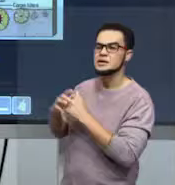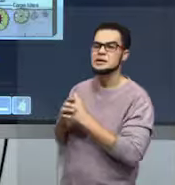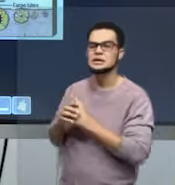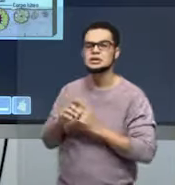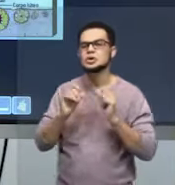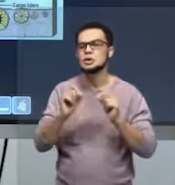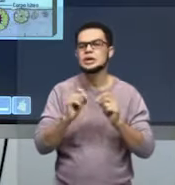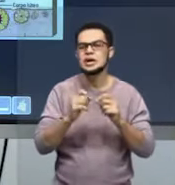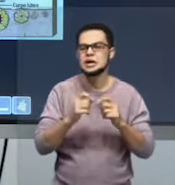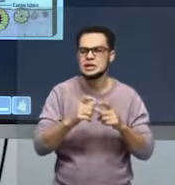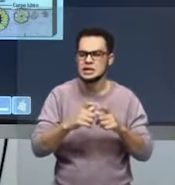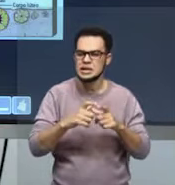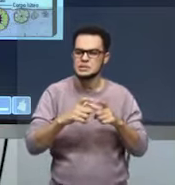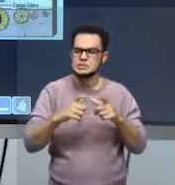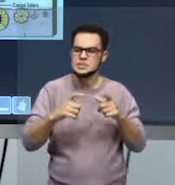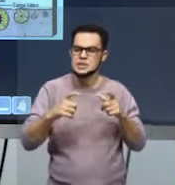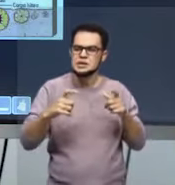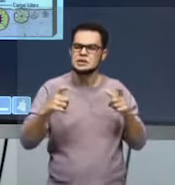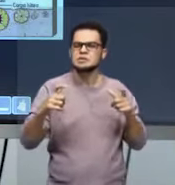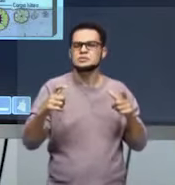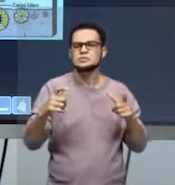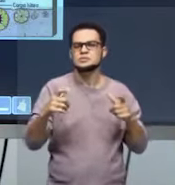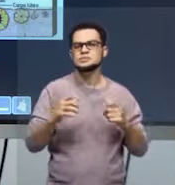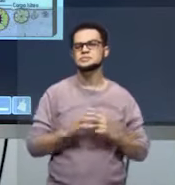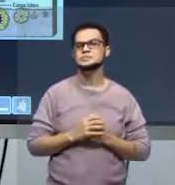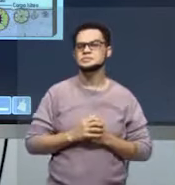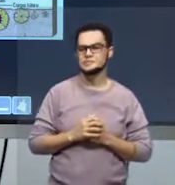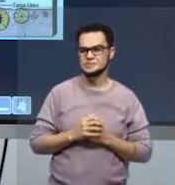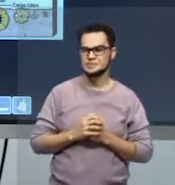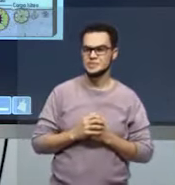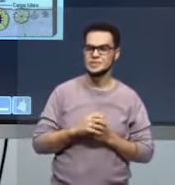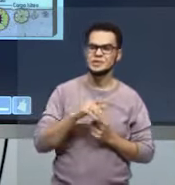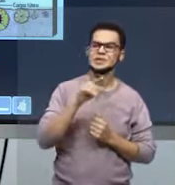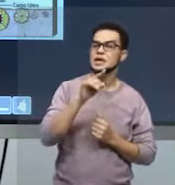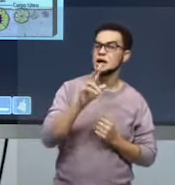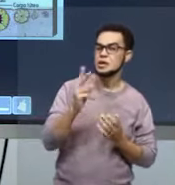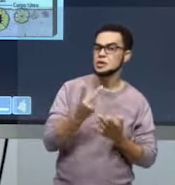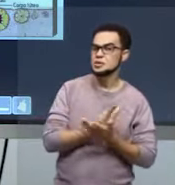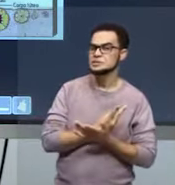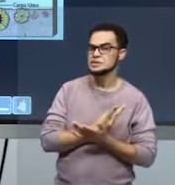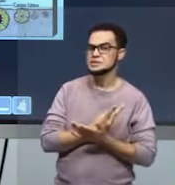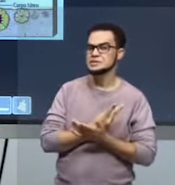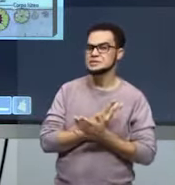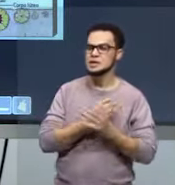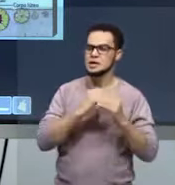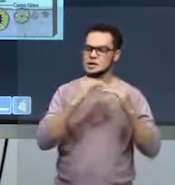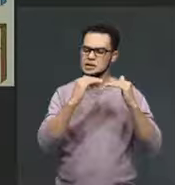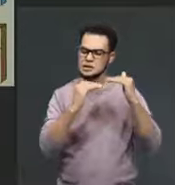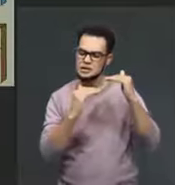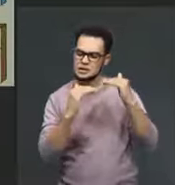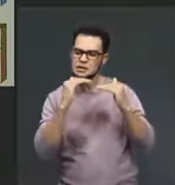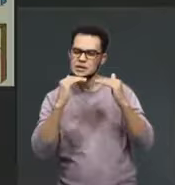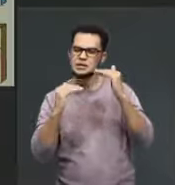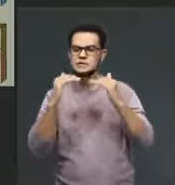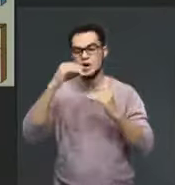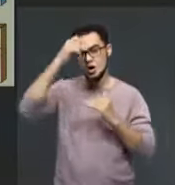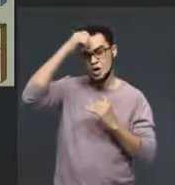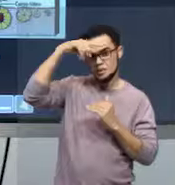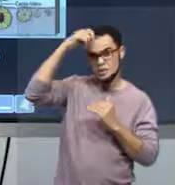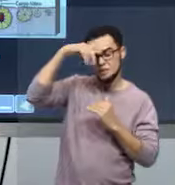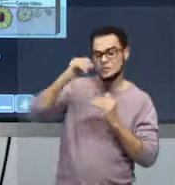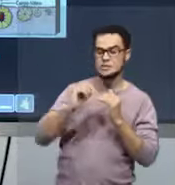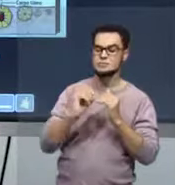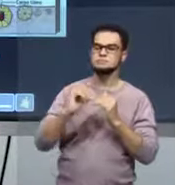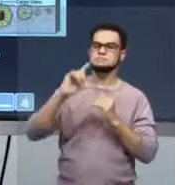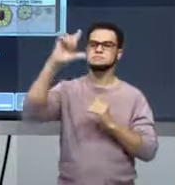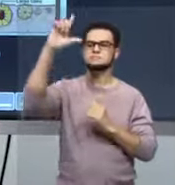De crescimento, tá? Olha só, o nível de hormônio vai aumentar. Olha o nome